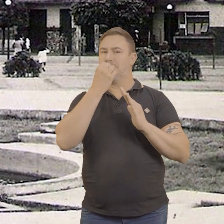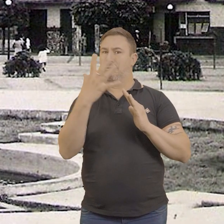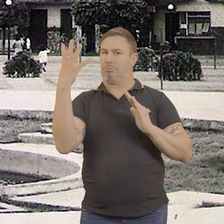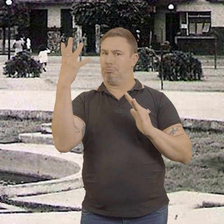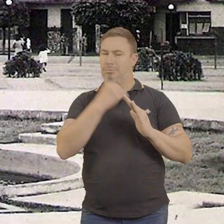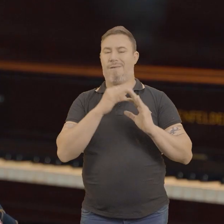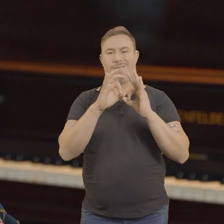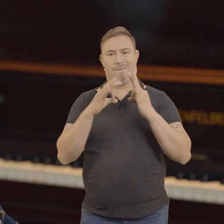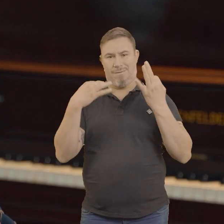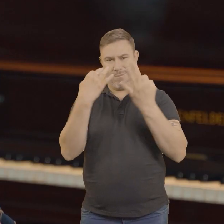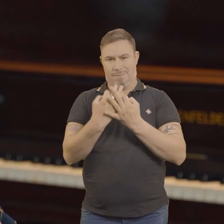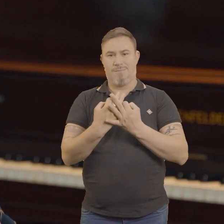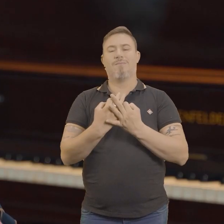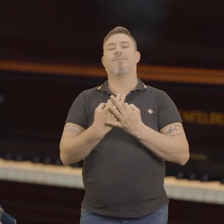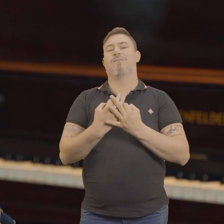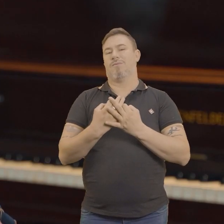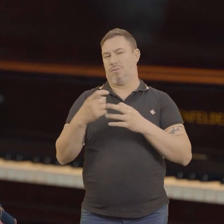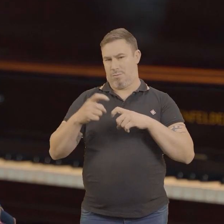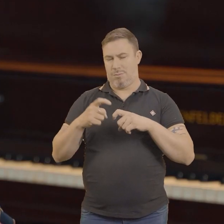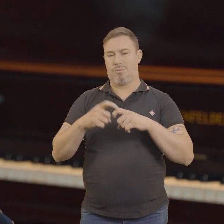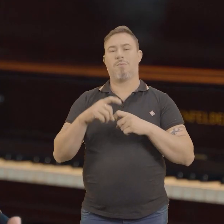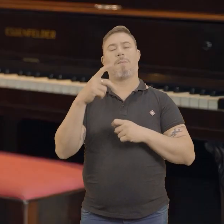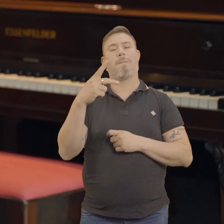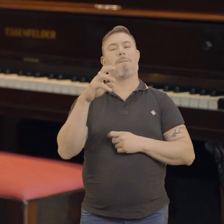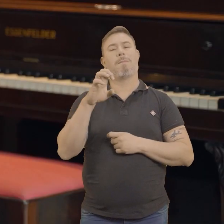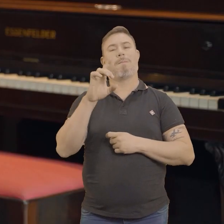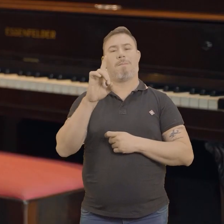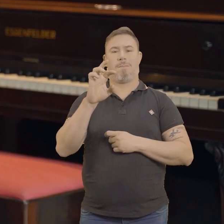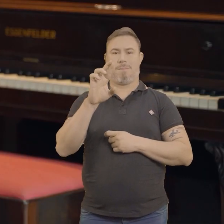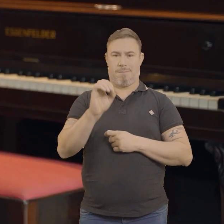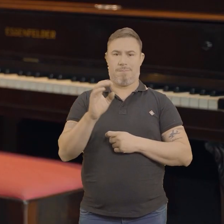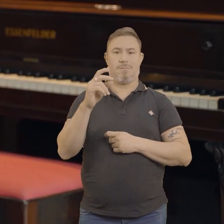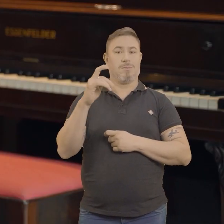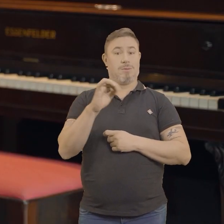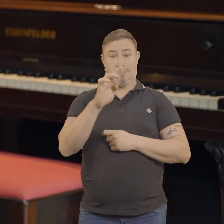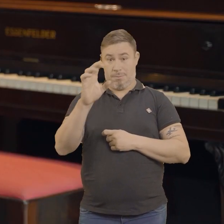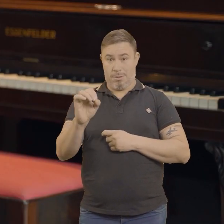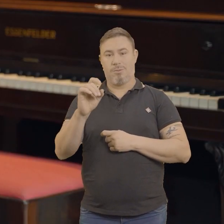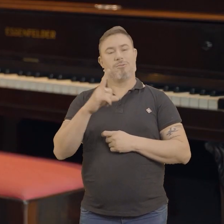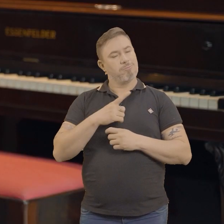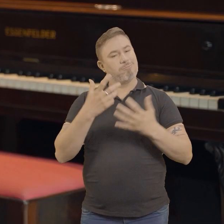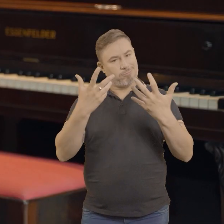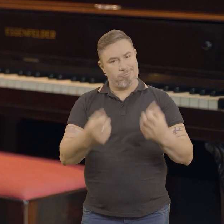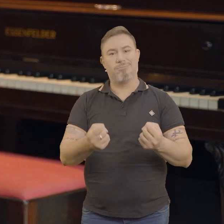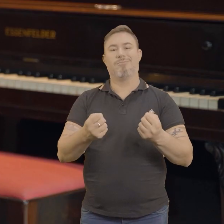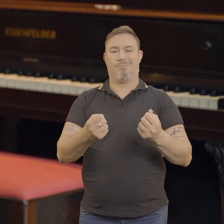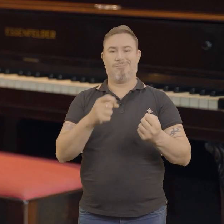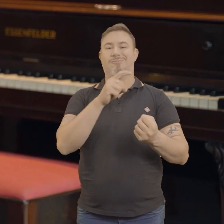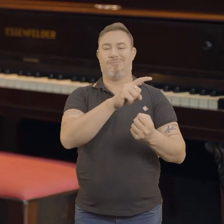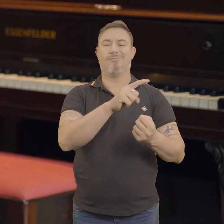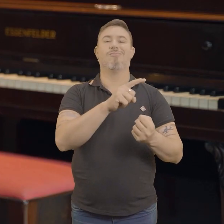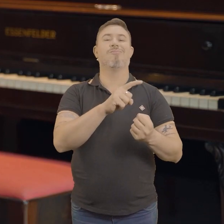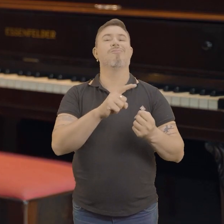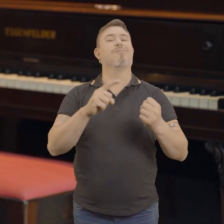bonita, da família do Dr. Pedro Sampaio, que acolheu o conservatório e